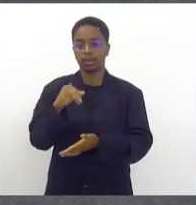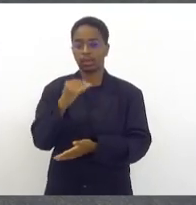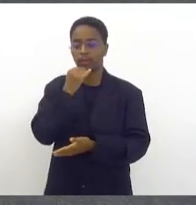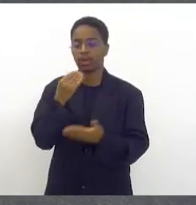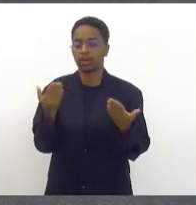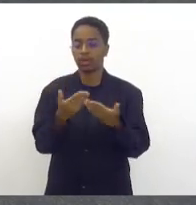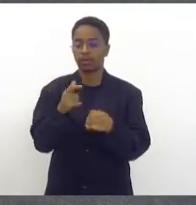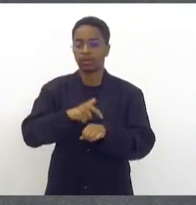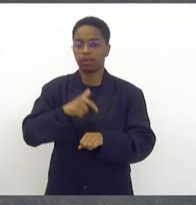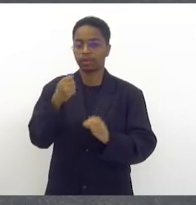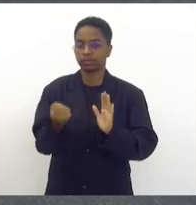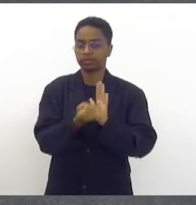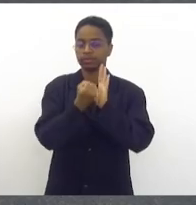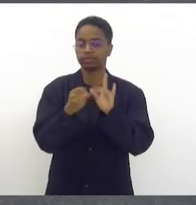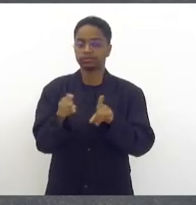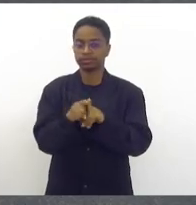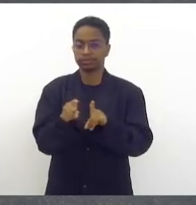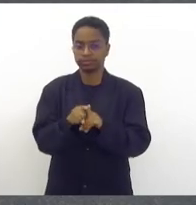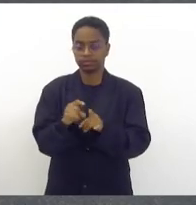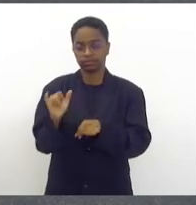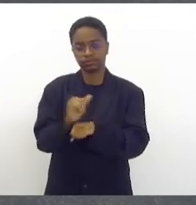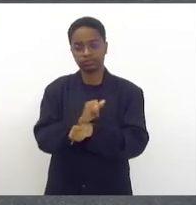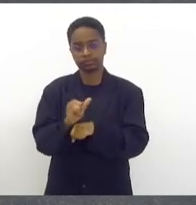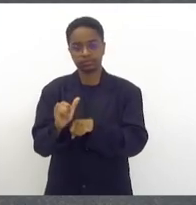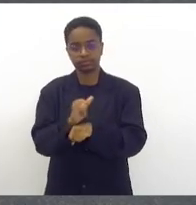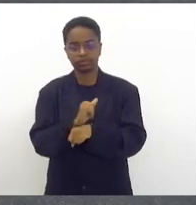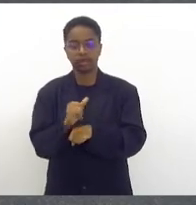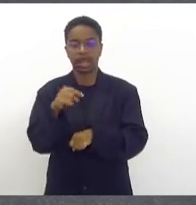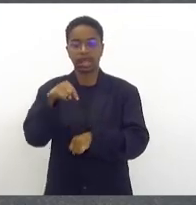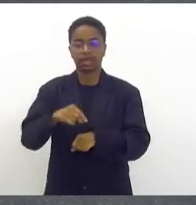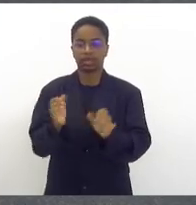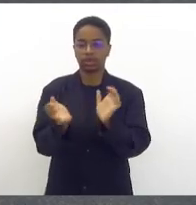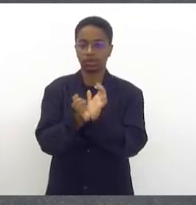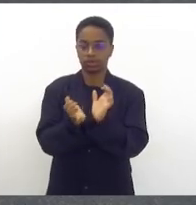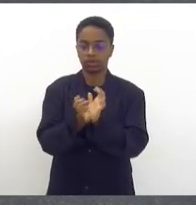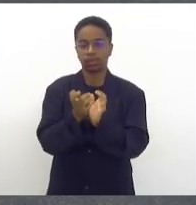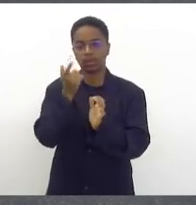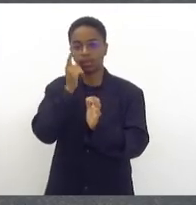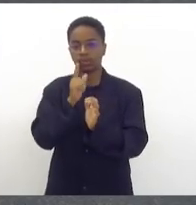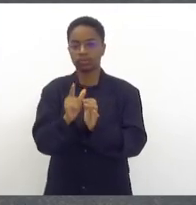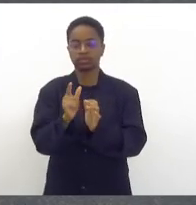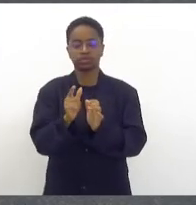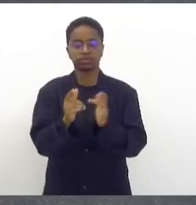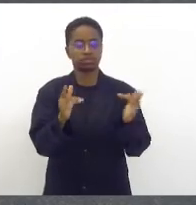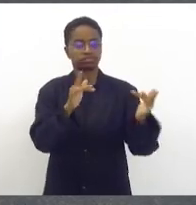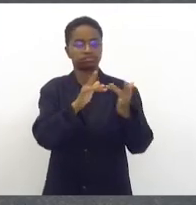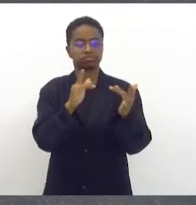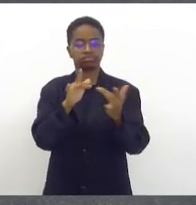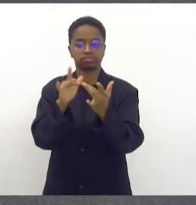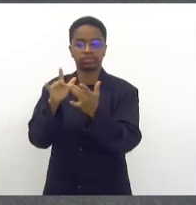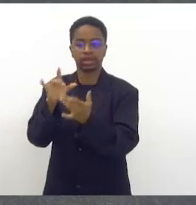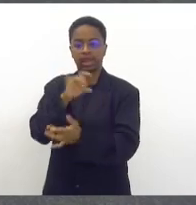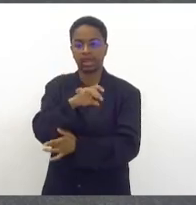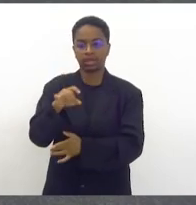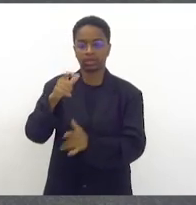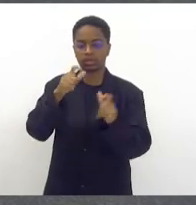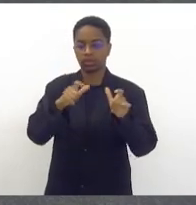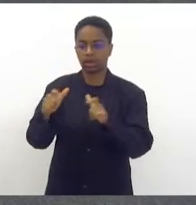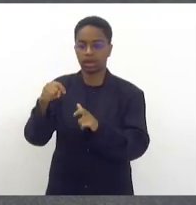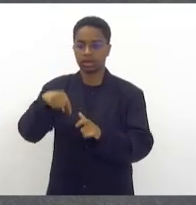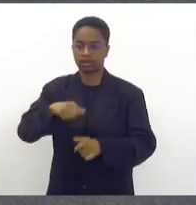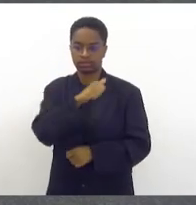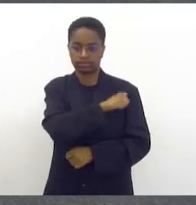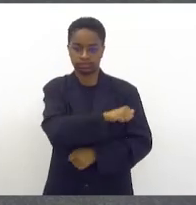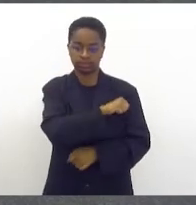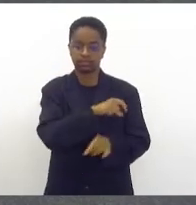um momento simbólico, também uma estratégia desta comissão chegar a cada região do Estado do Rio de Janeiro,